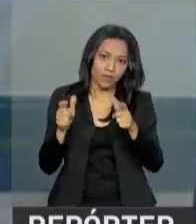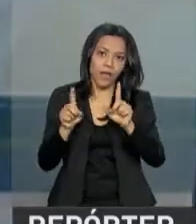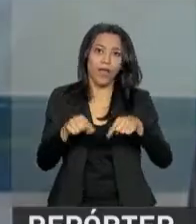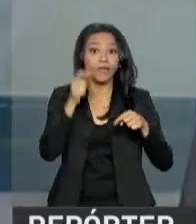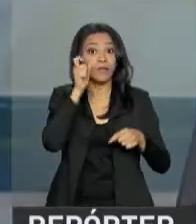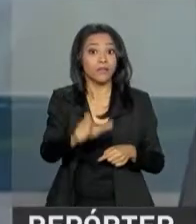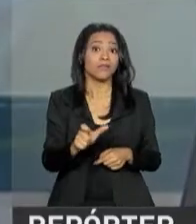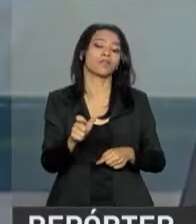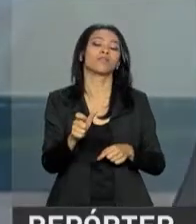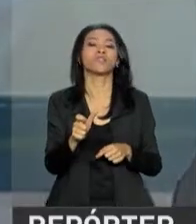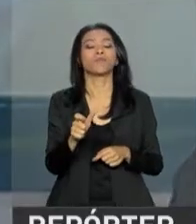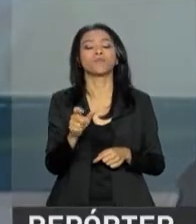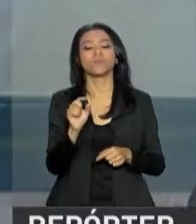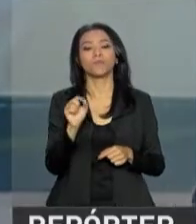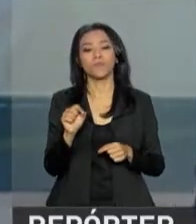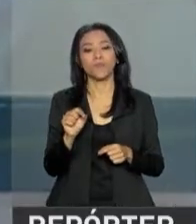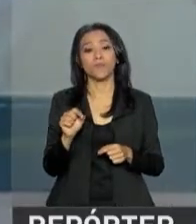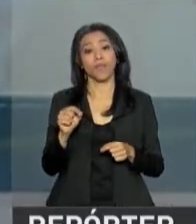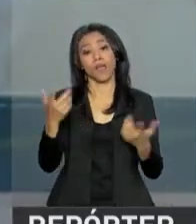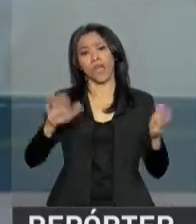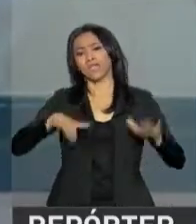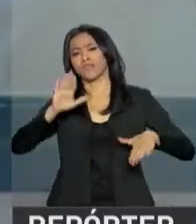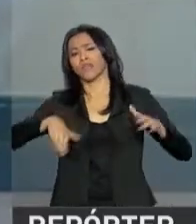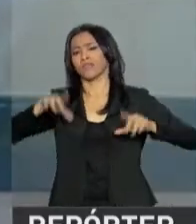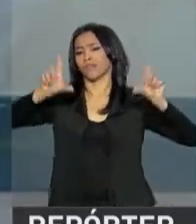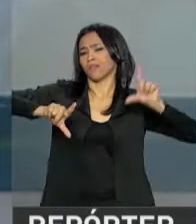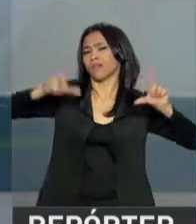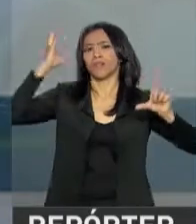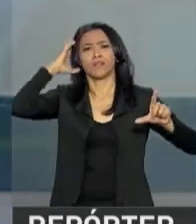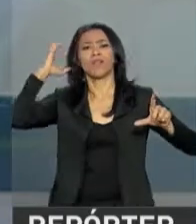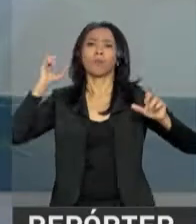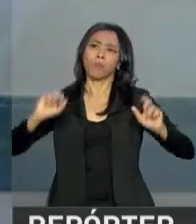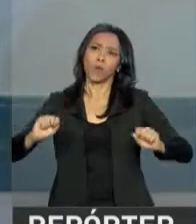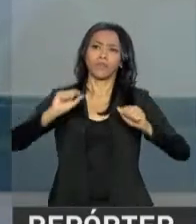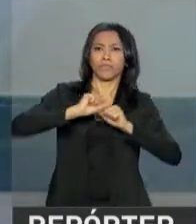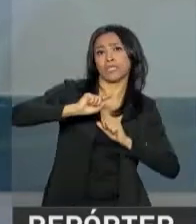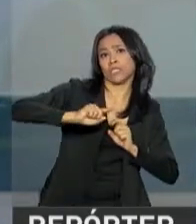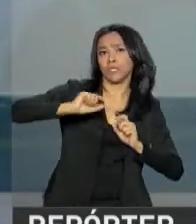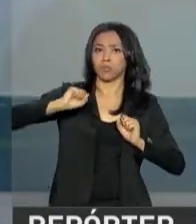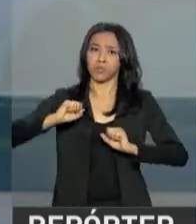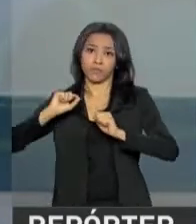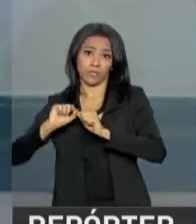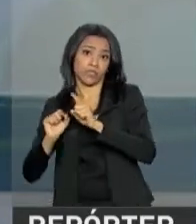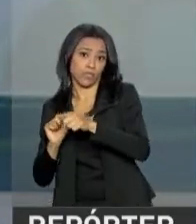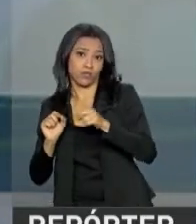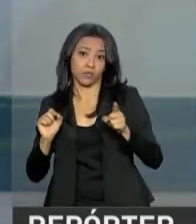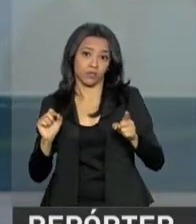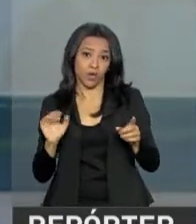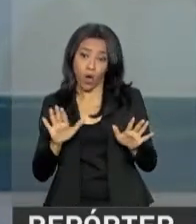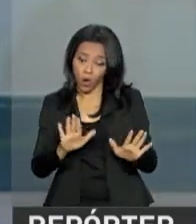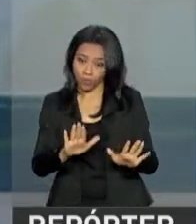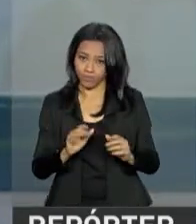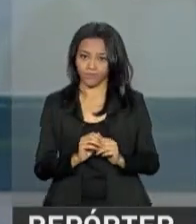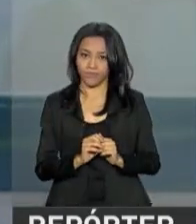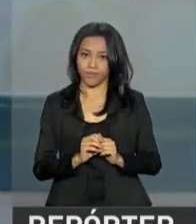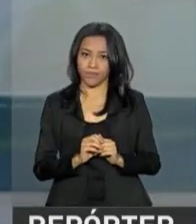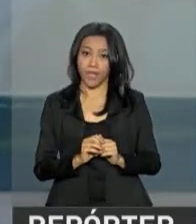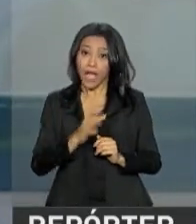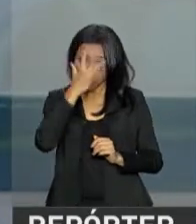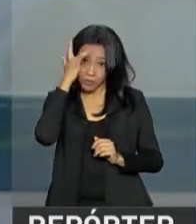interessante notar 2015 mas a imprensa às vezes pode fazer isso fazer aquilo de olha aqui as pessoas